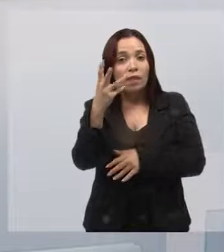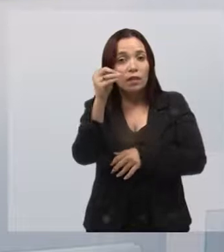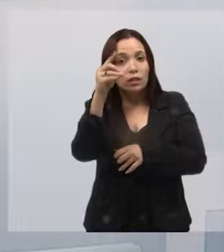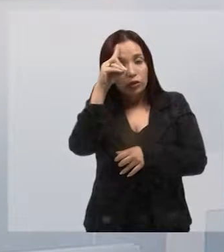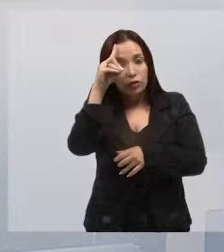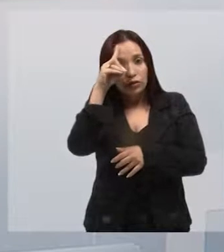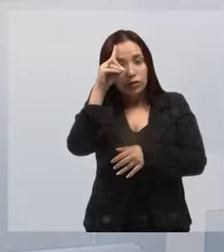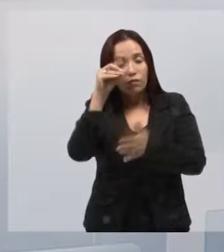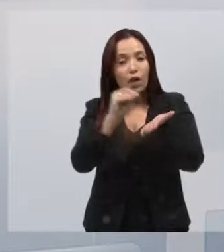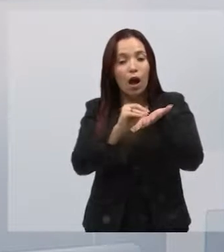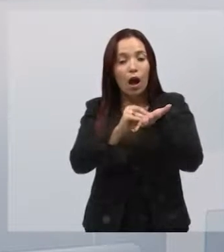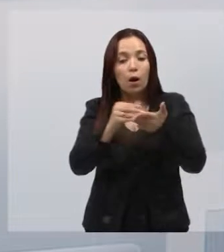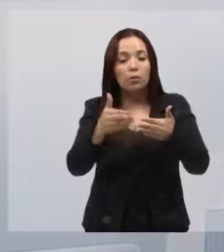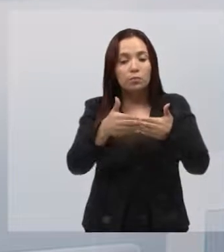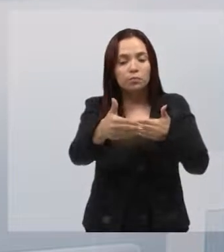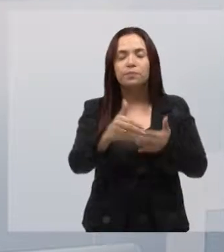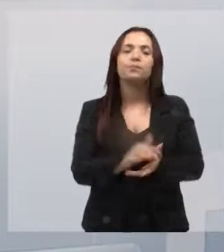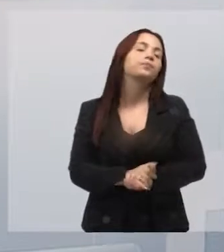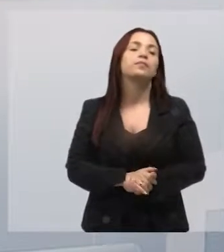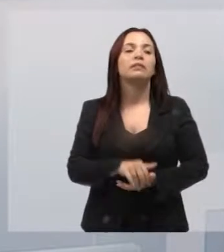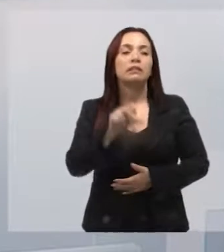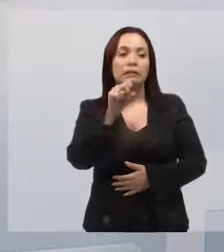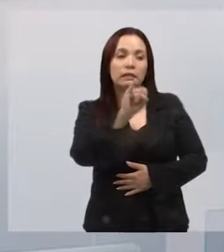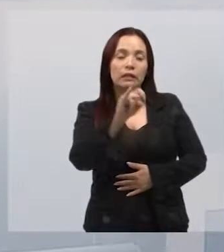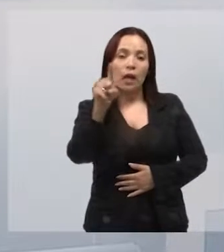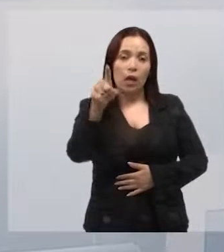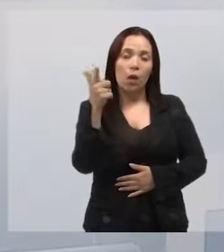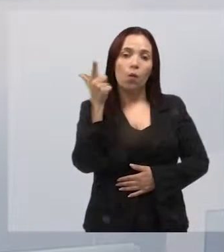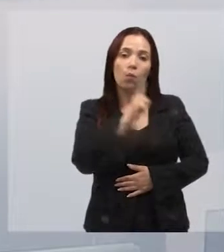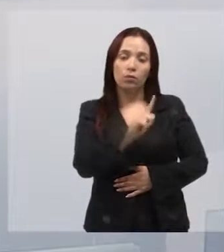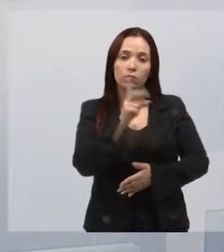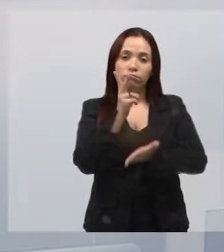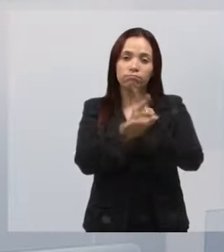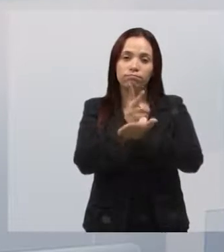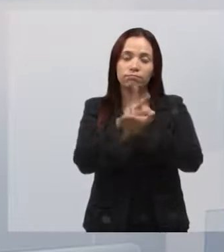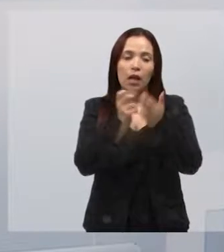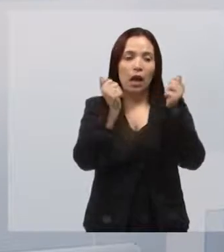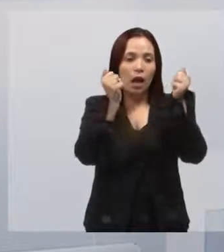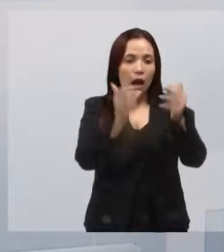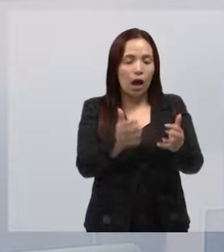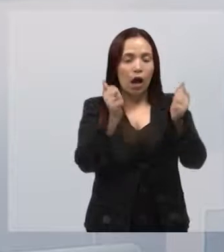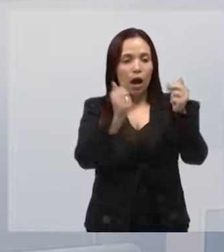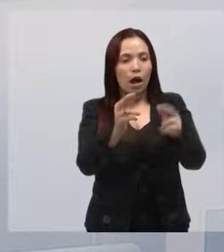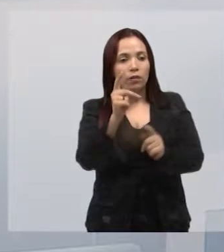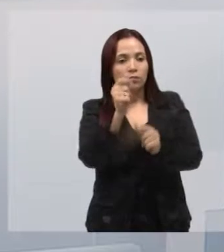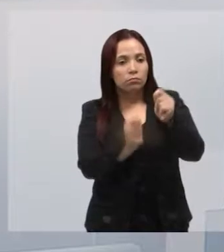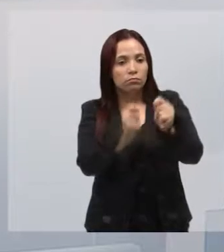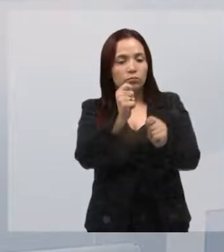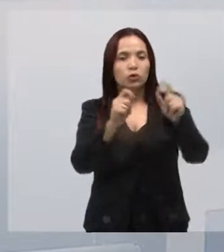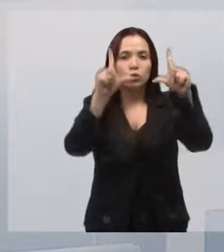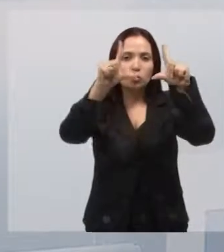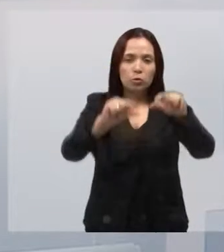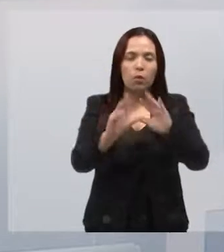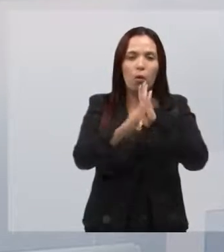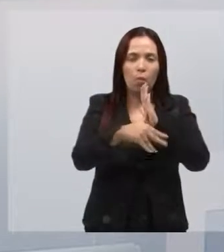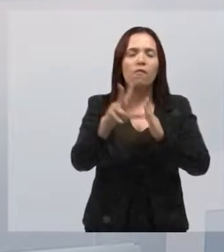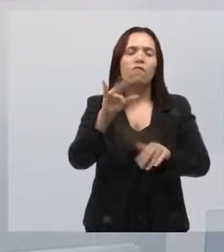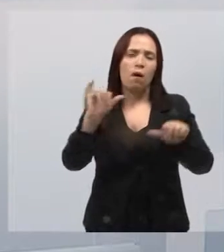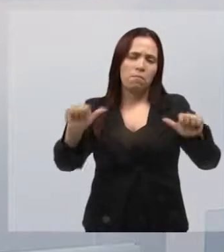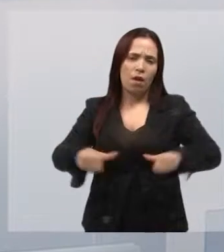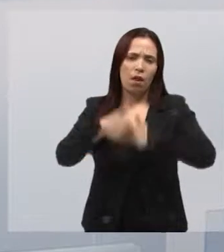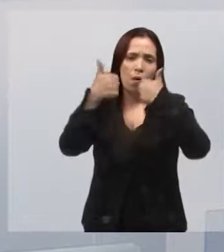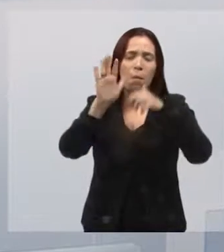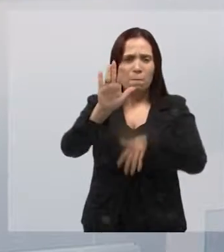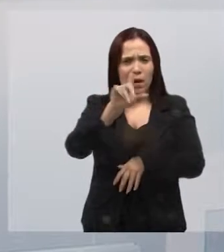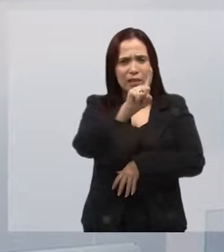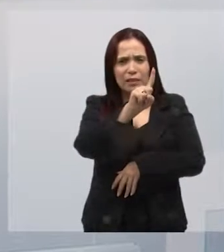agora. Eu acho que se ele conseguir manter a despesa, os gastos, diminuir os roubos, vai melhorar muito. Mas 100 dias,